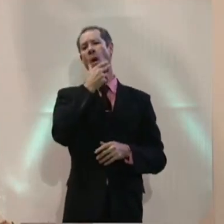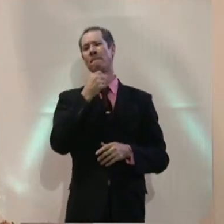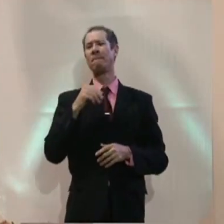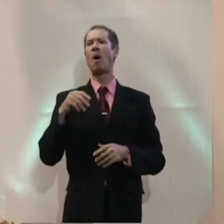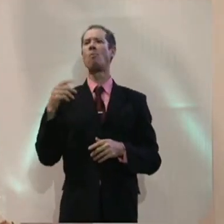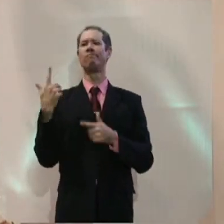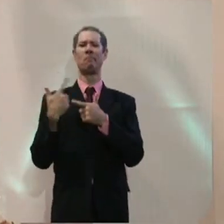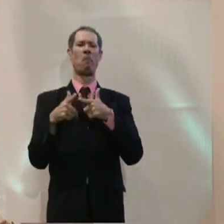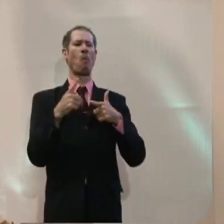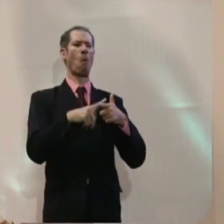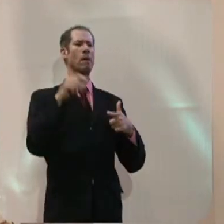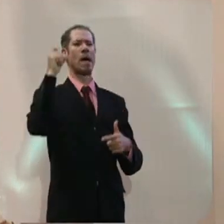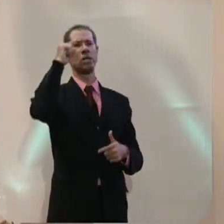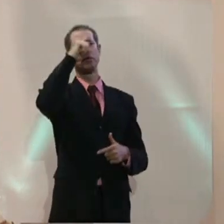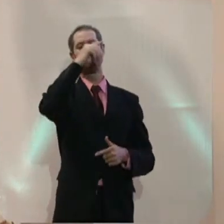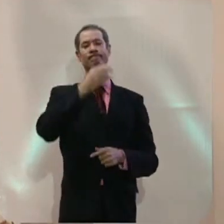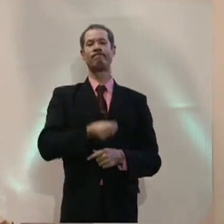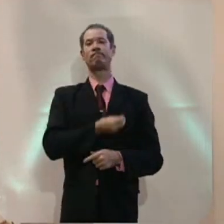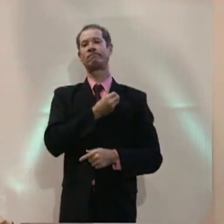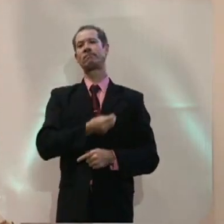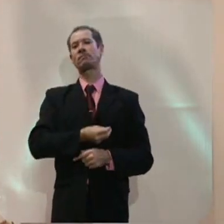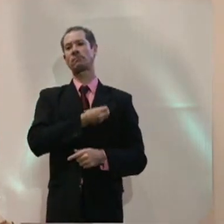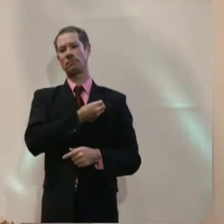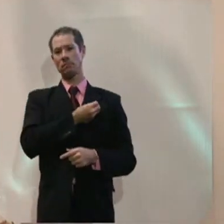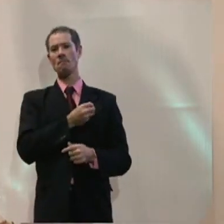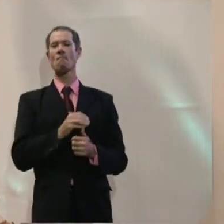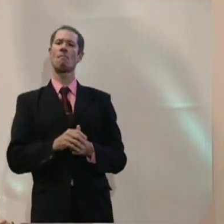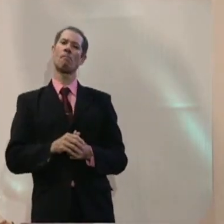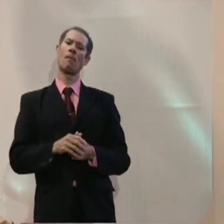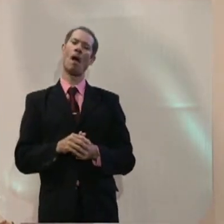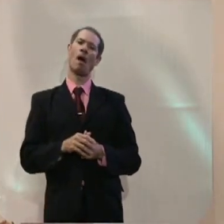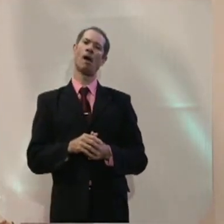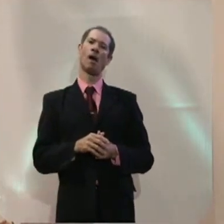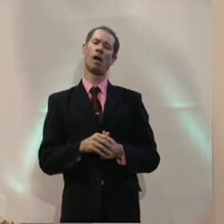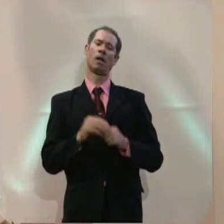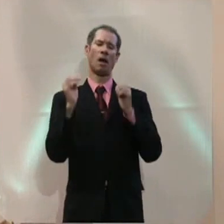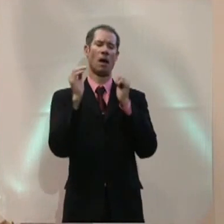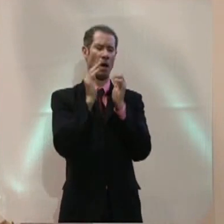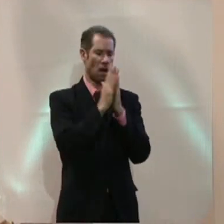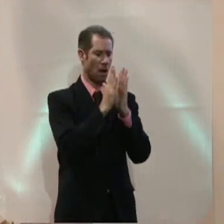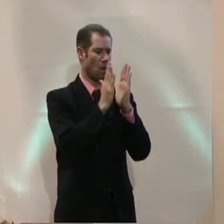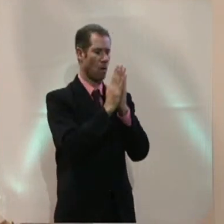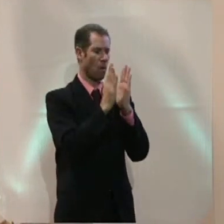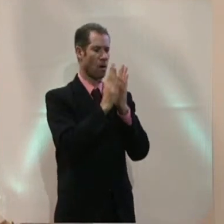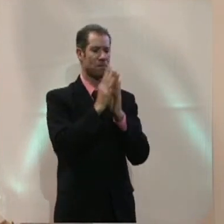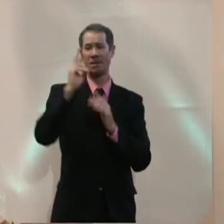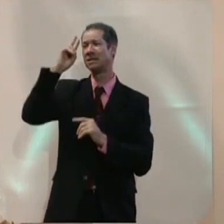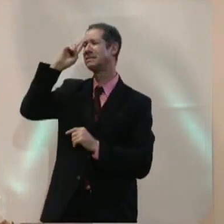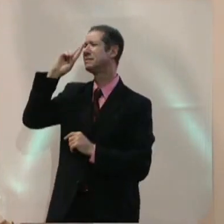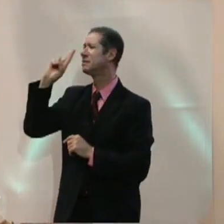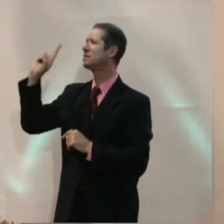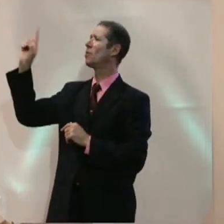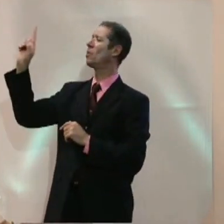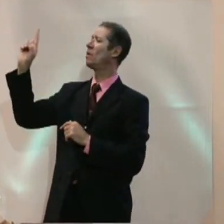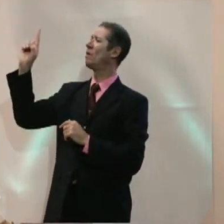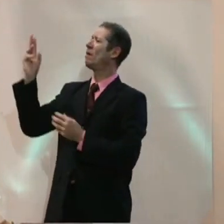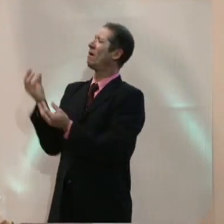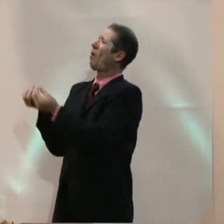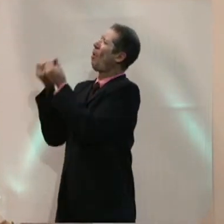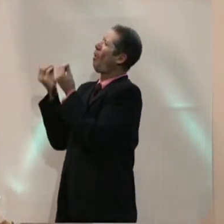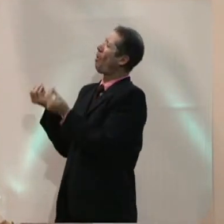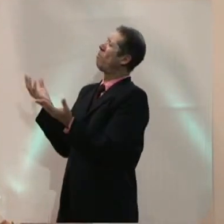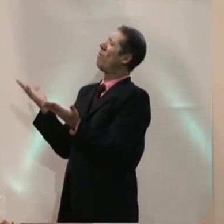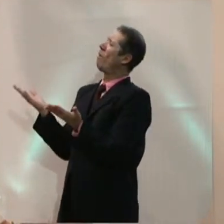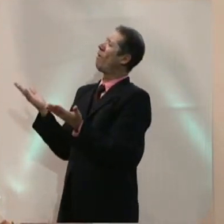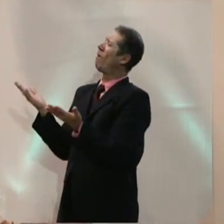uma situação difícil na vida, e ele estava orando e dizendo: Senhor, como é que vai